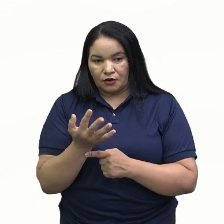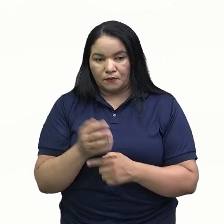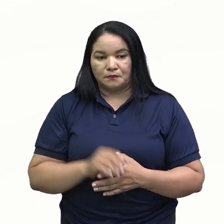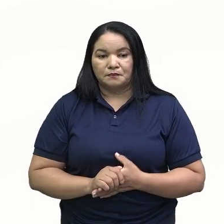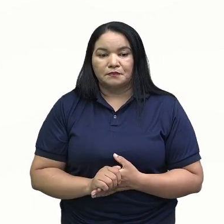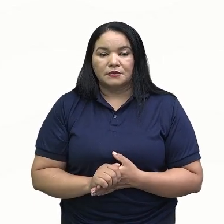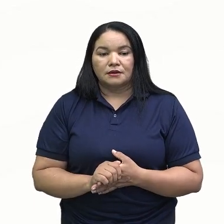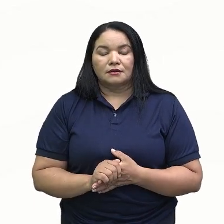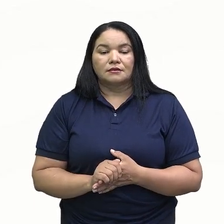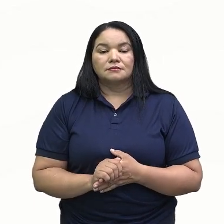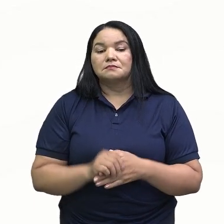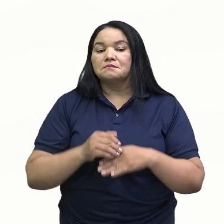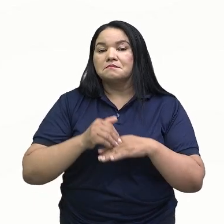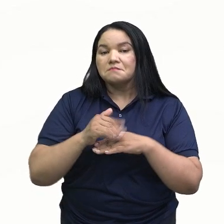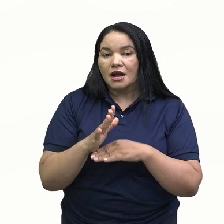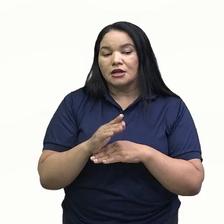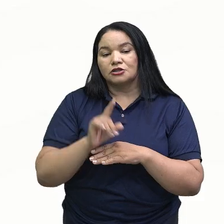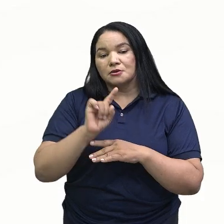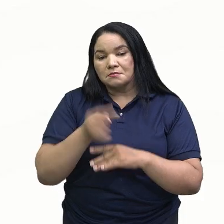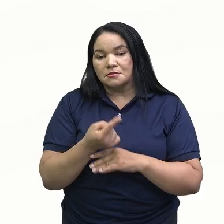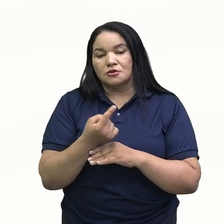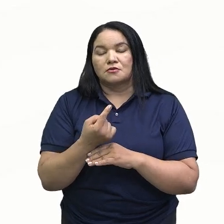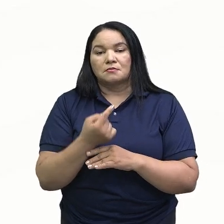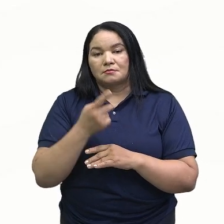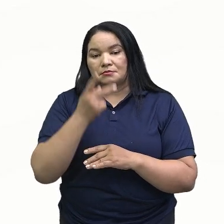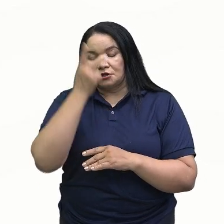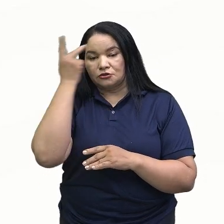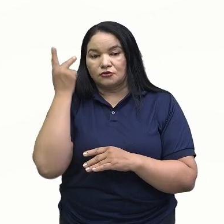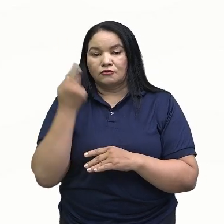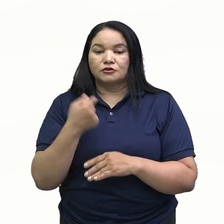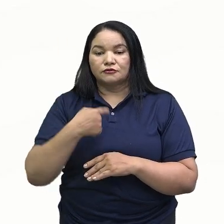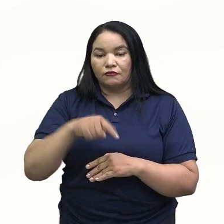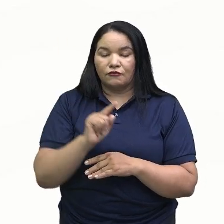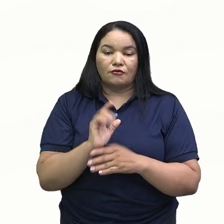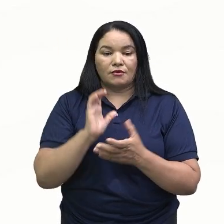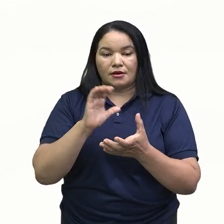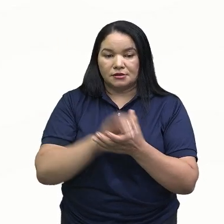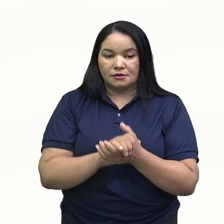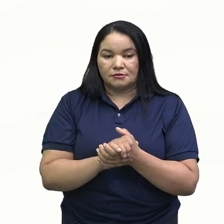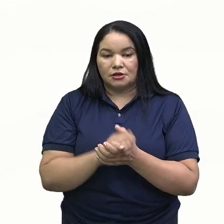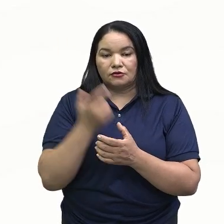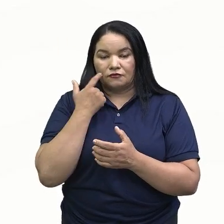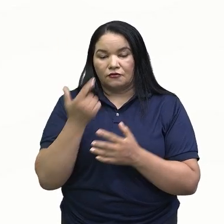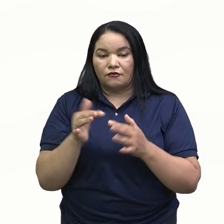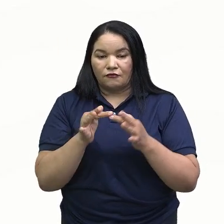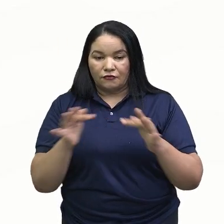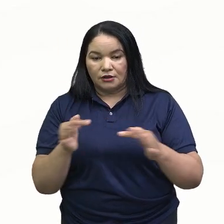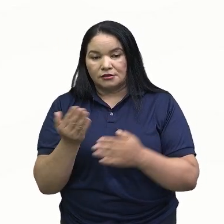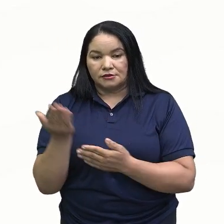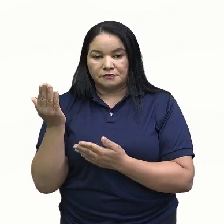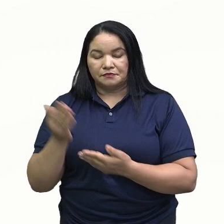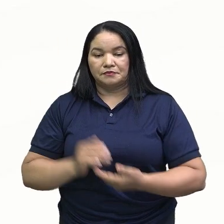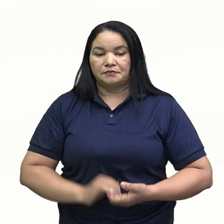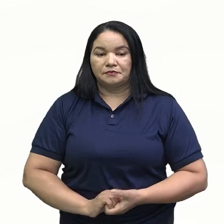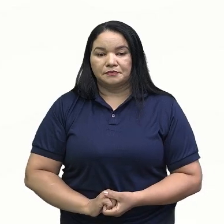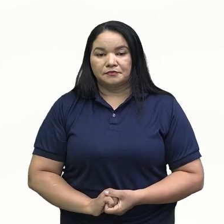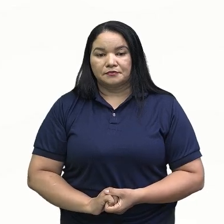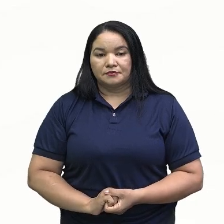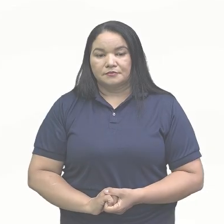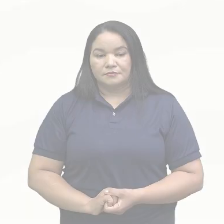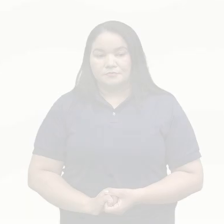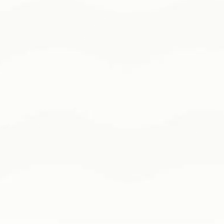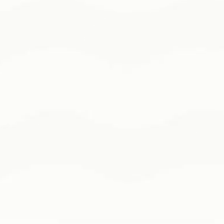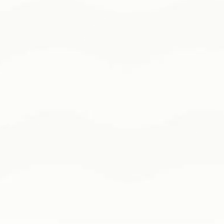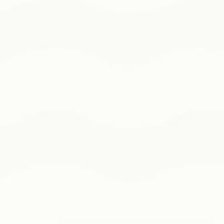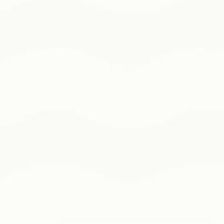1.000 pessoas foram ao casamento. Temos aqui, então, mais de 1.000 pessoas foram ao